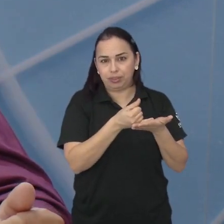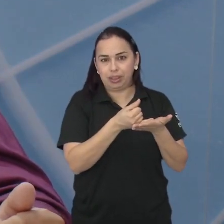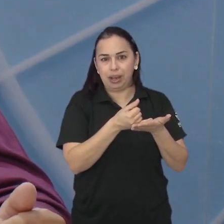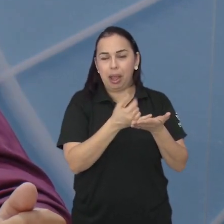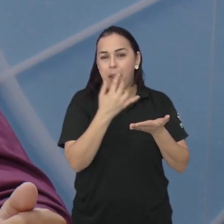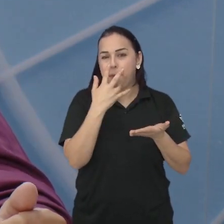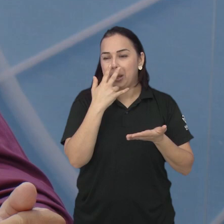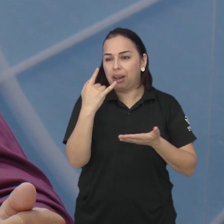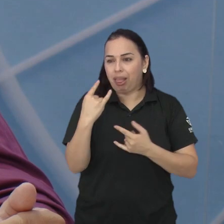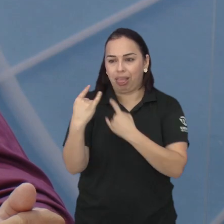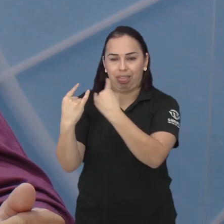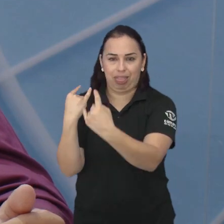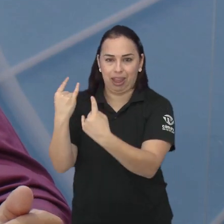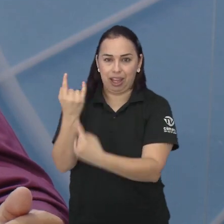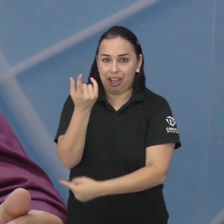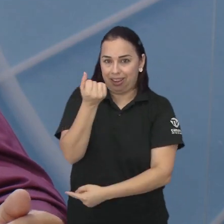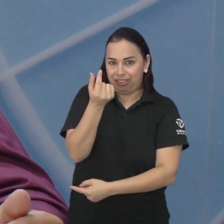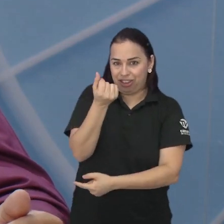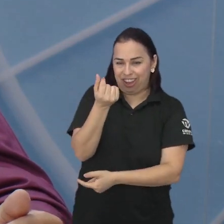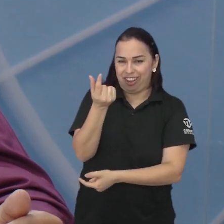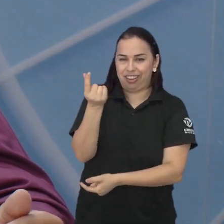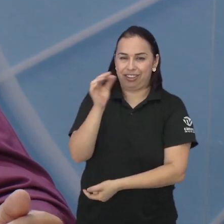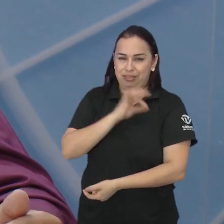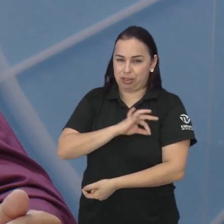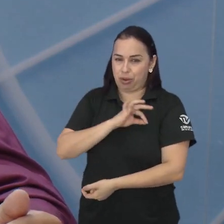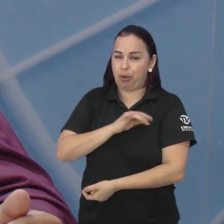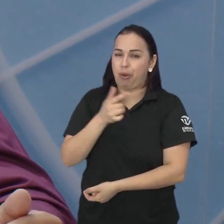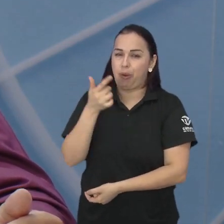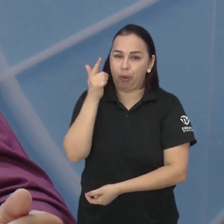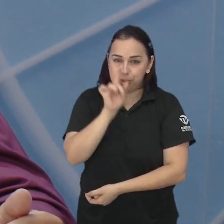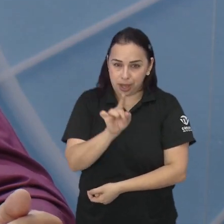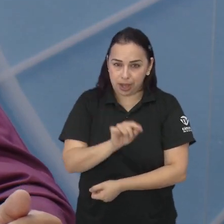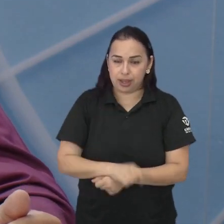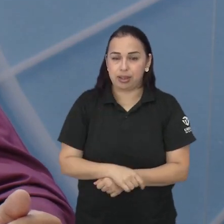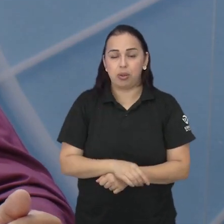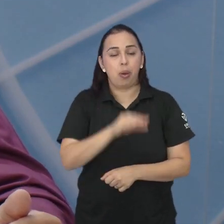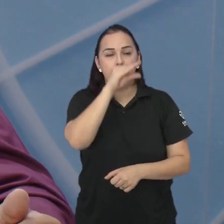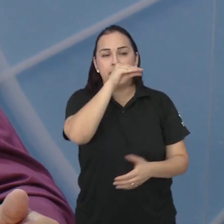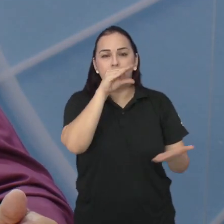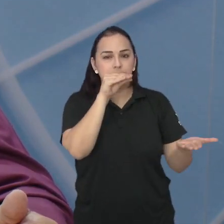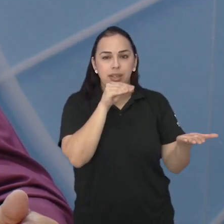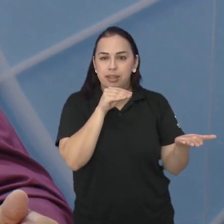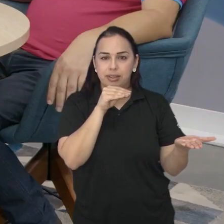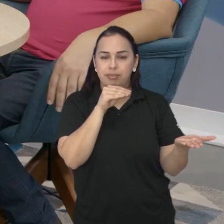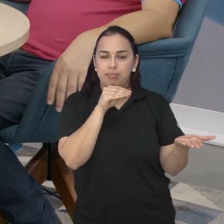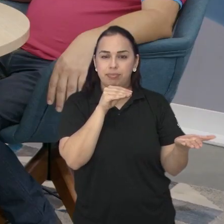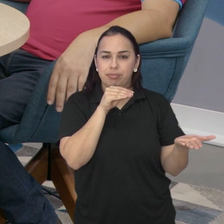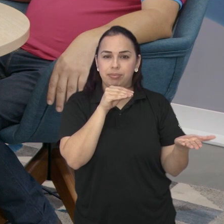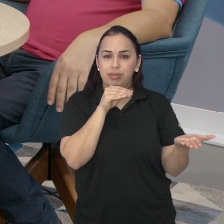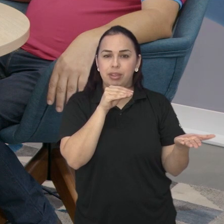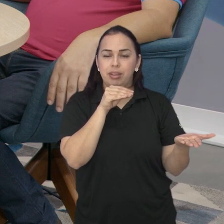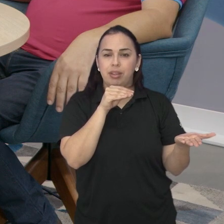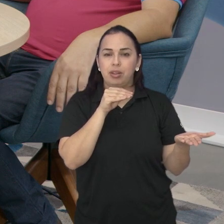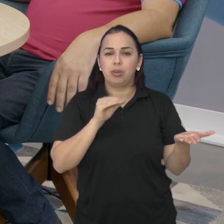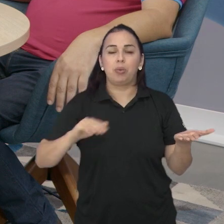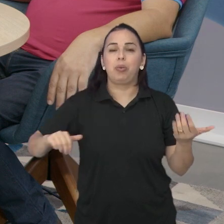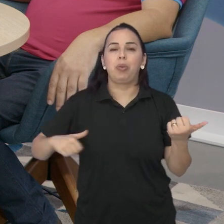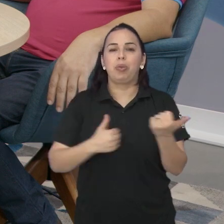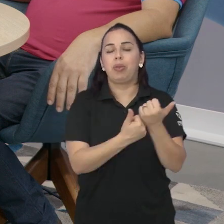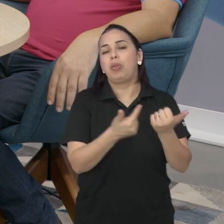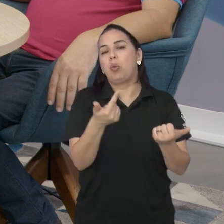também acarreta muito dinheiro. A gente sabe o quanto, né, o adolescente ainda não está, às vezes,